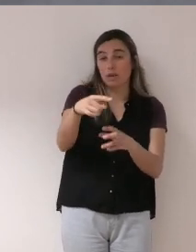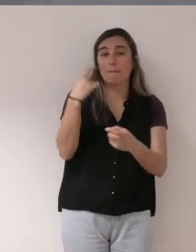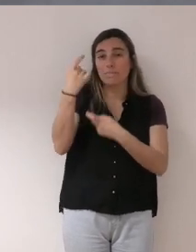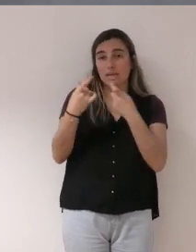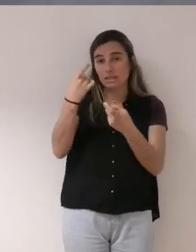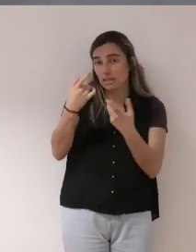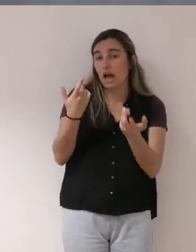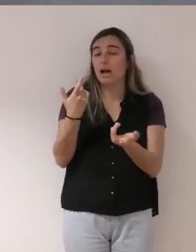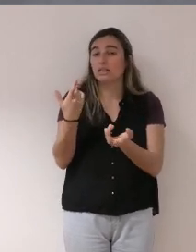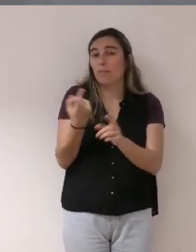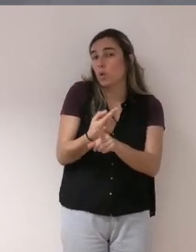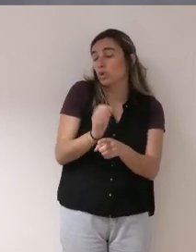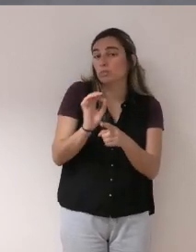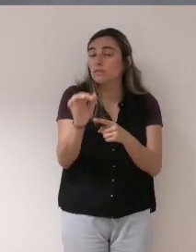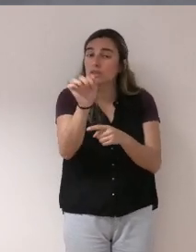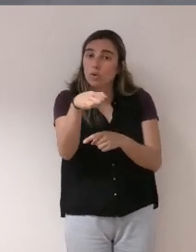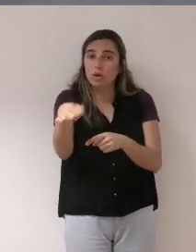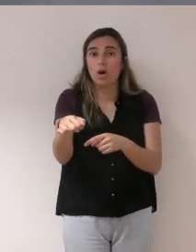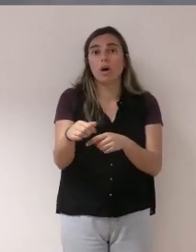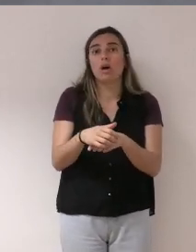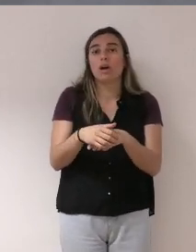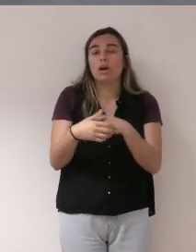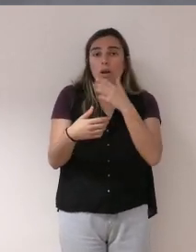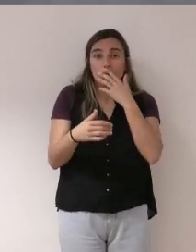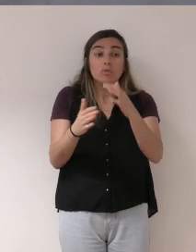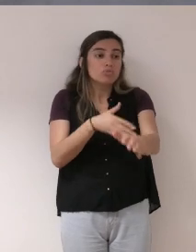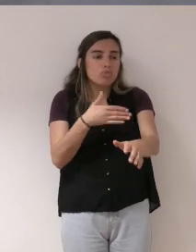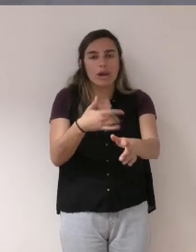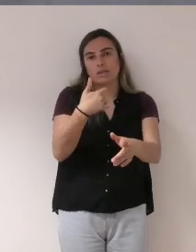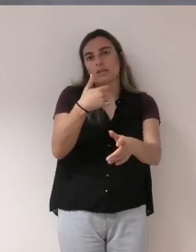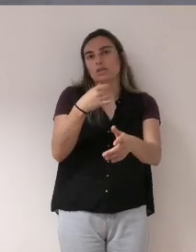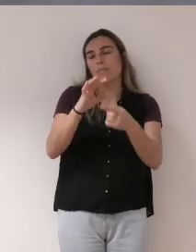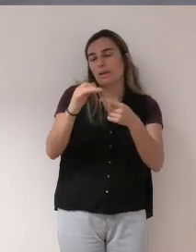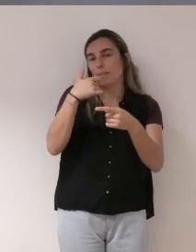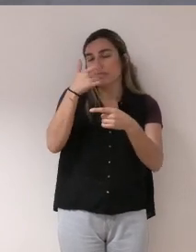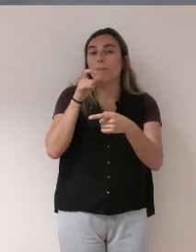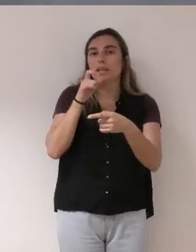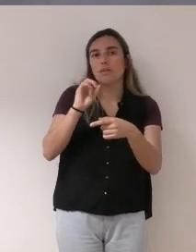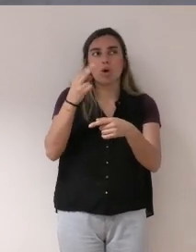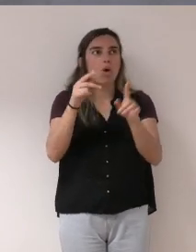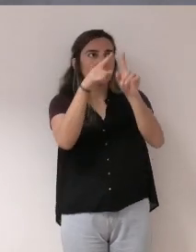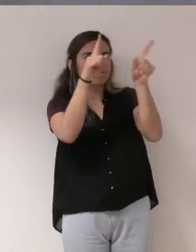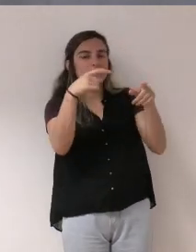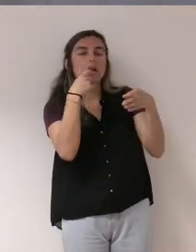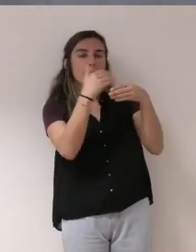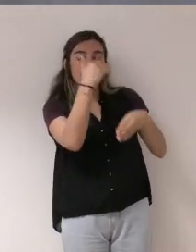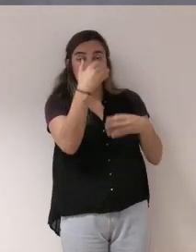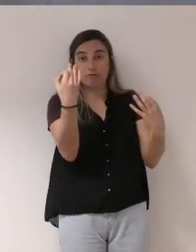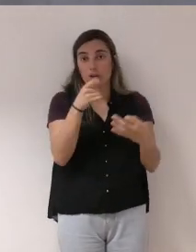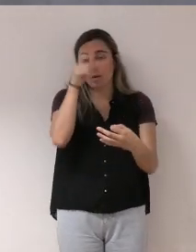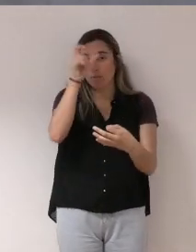no Kossuth ou qualquer coisa assim, ou nos poetas concretos, não é? A palavra na parede, e o Helder